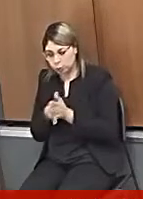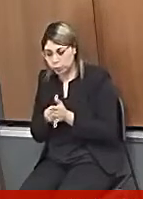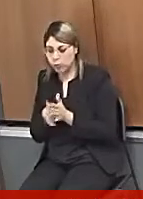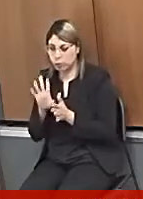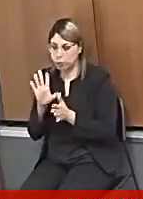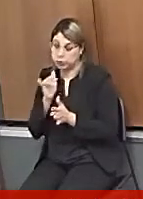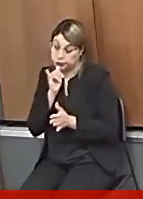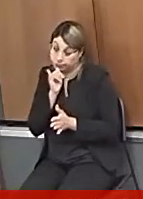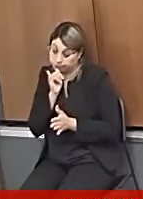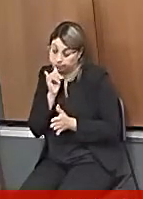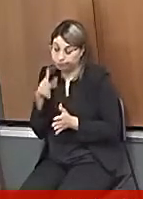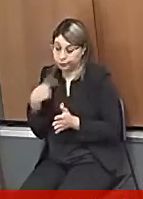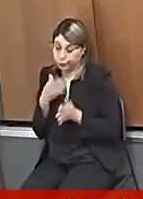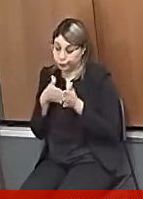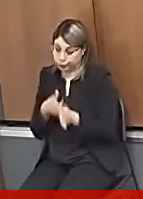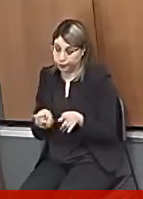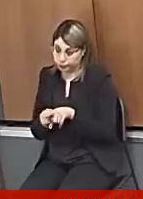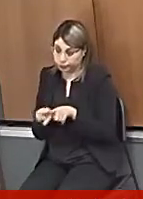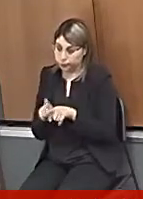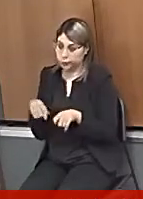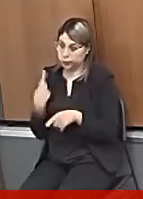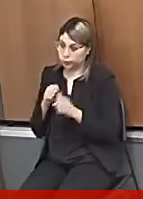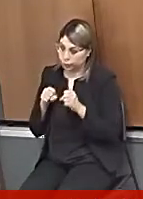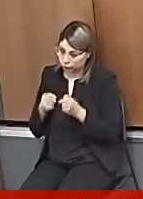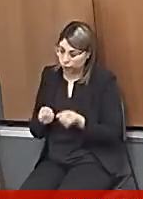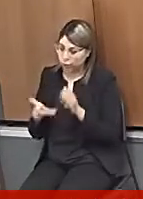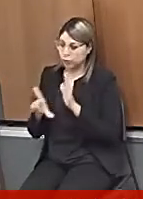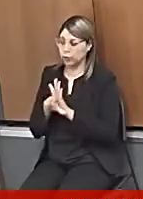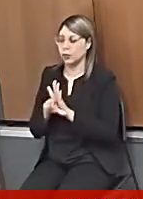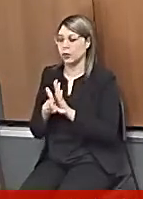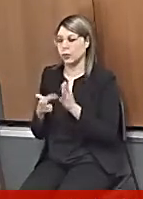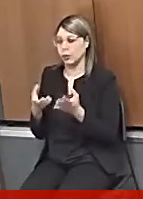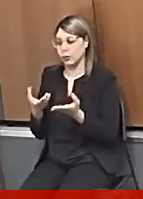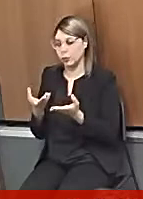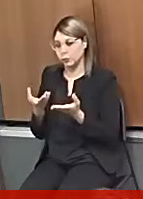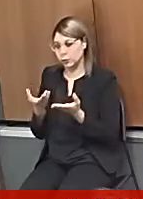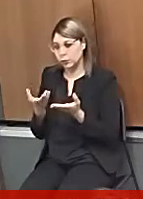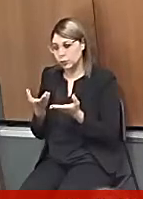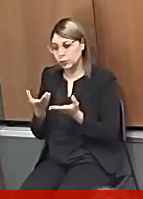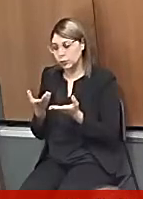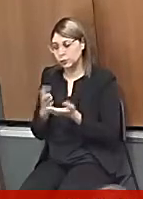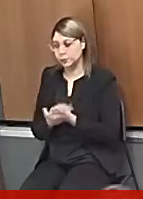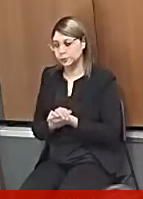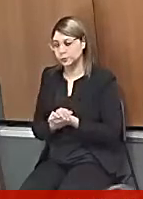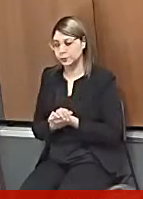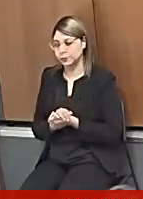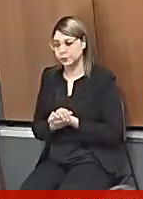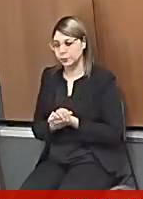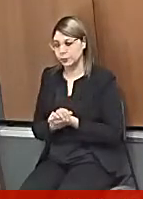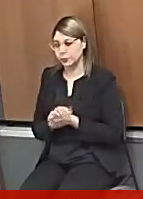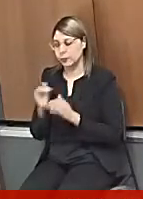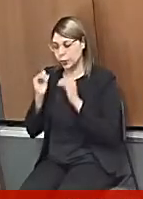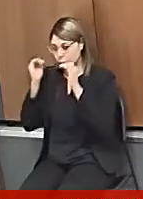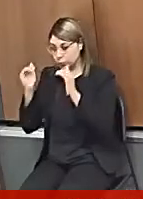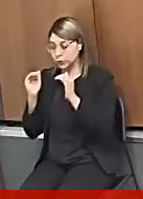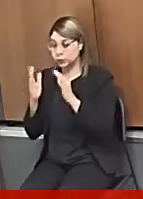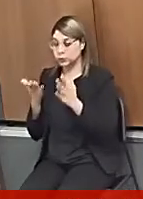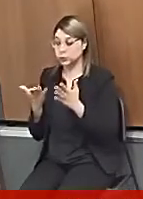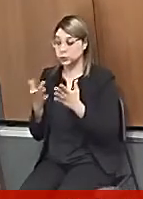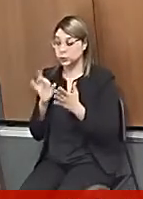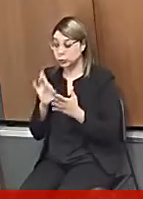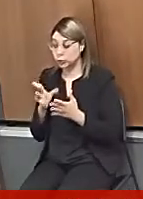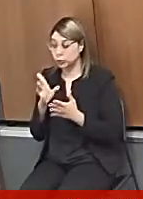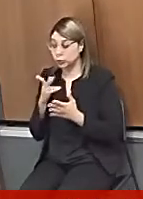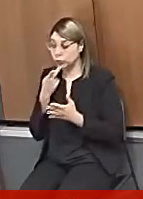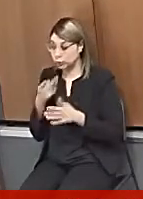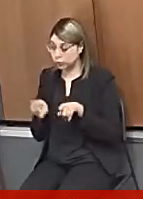decisão que acompanhamos também é defendeu a lei defendeu validade da lei é no supremo e quero só